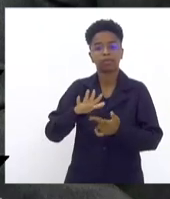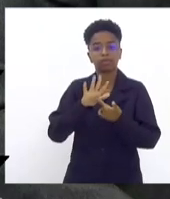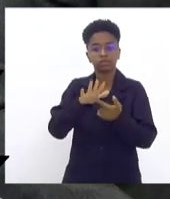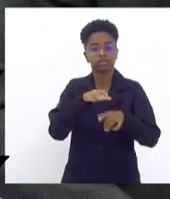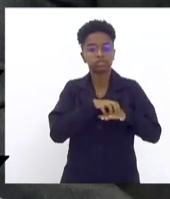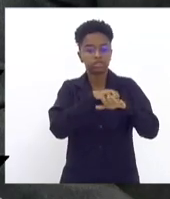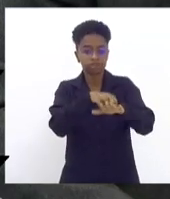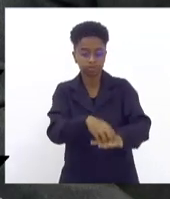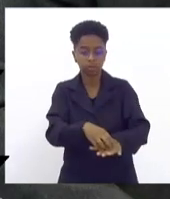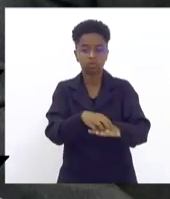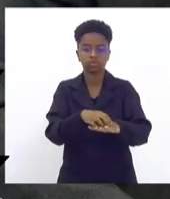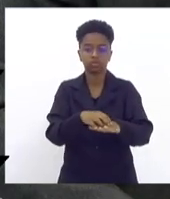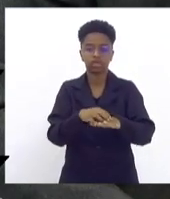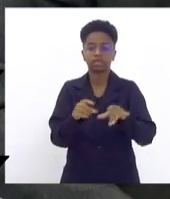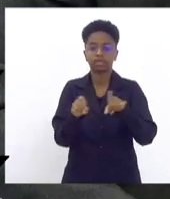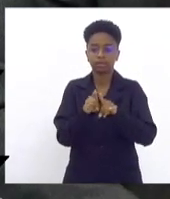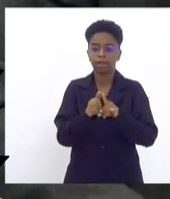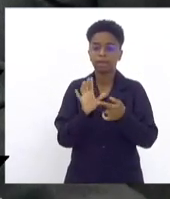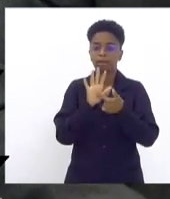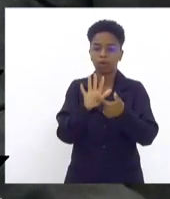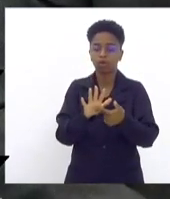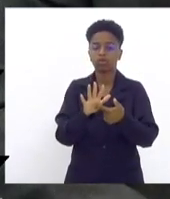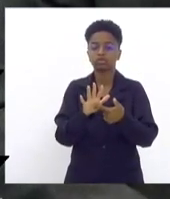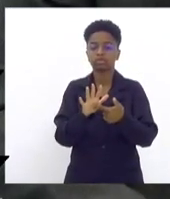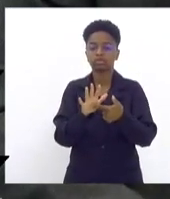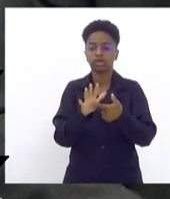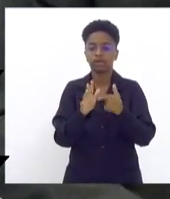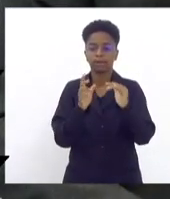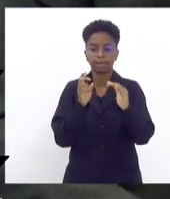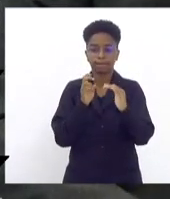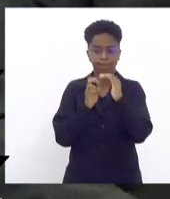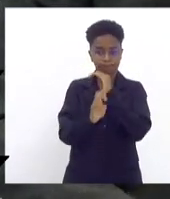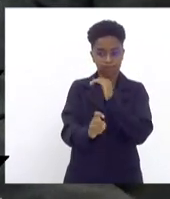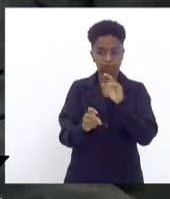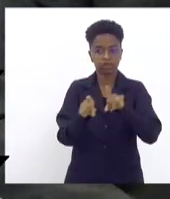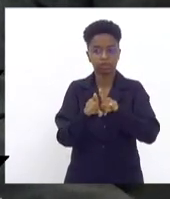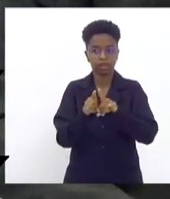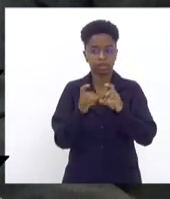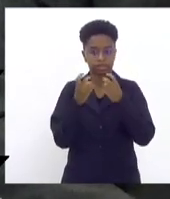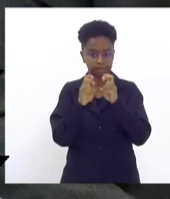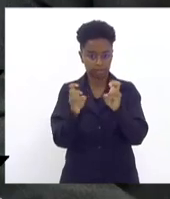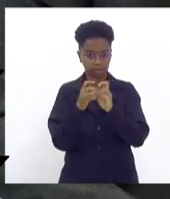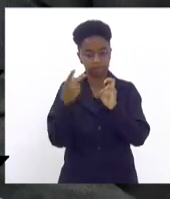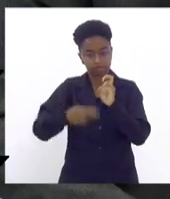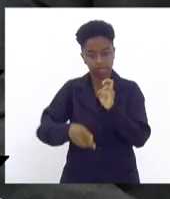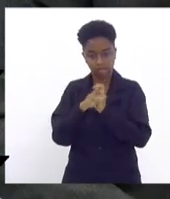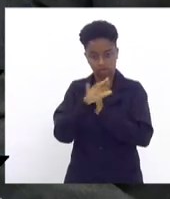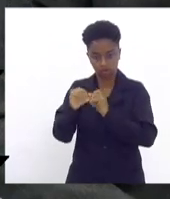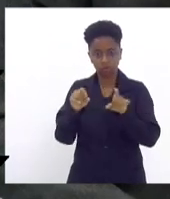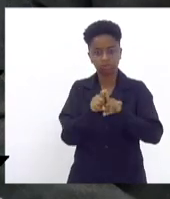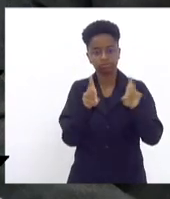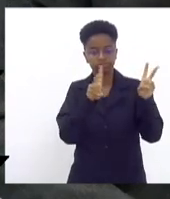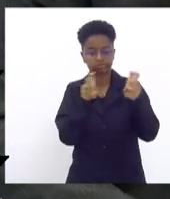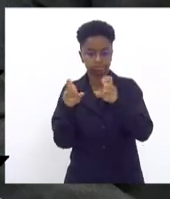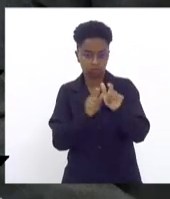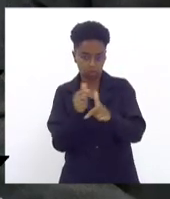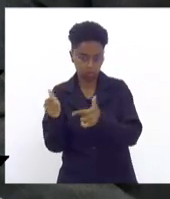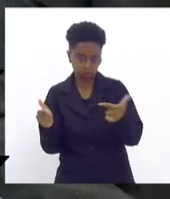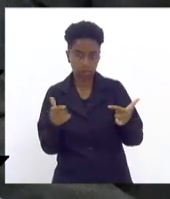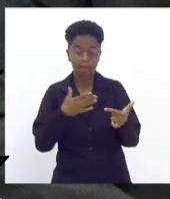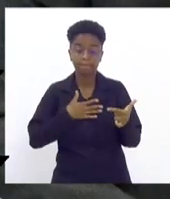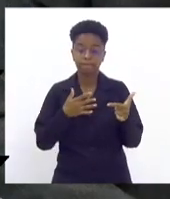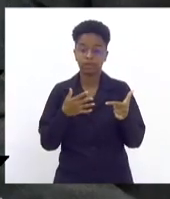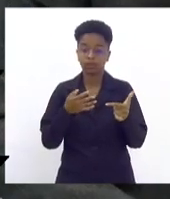média e alta capacidade, incluindo os mapas das redes metroviárias e ferroviárias no estado do Rio de Janeiro e da outras providências. Meu parecer